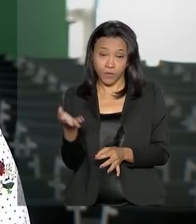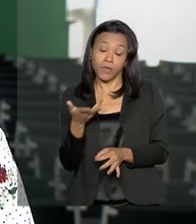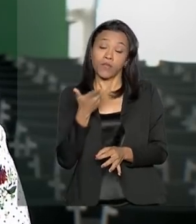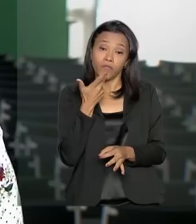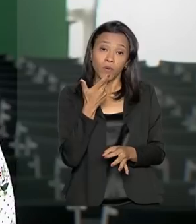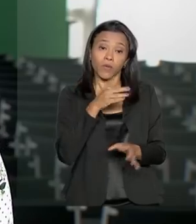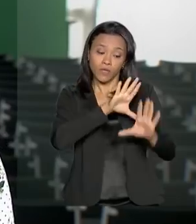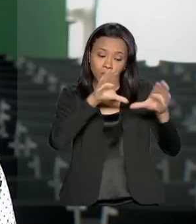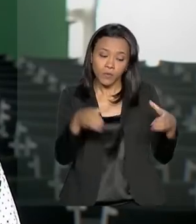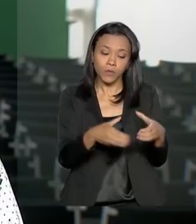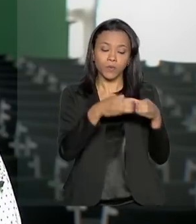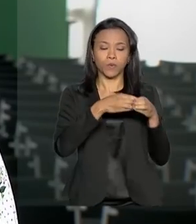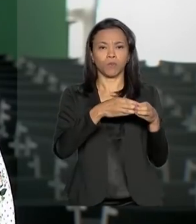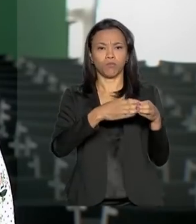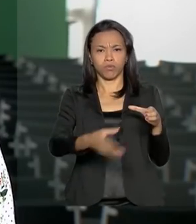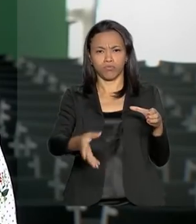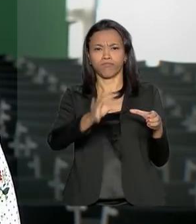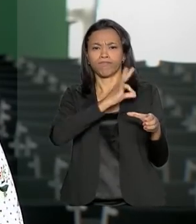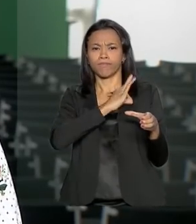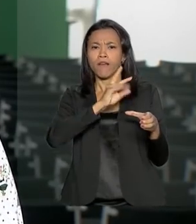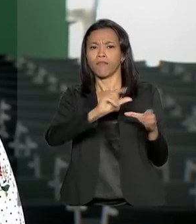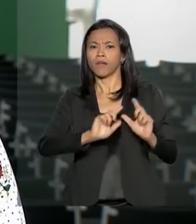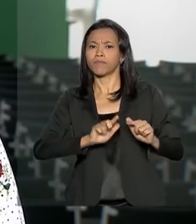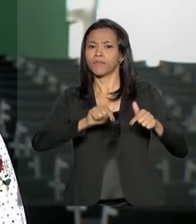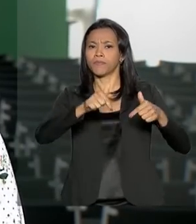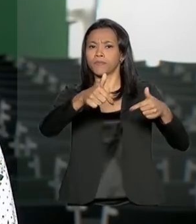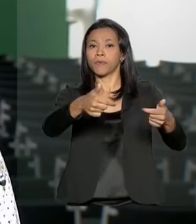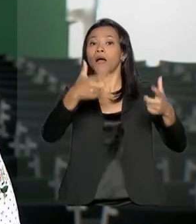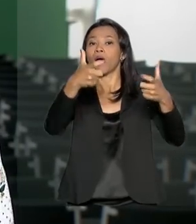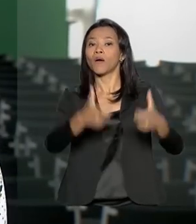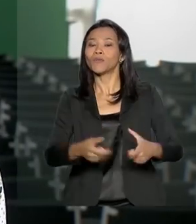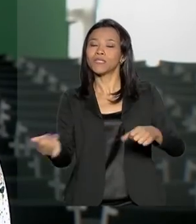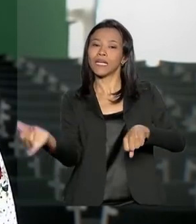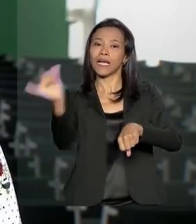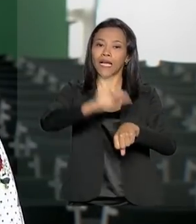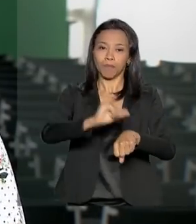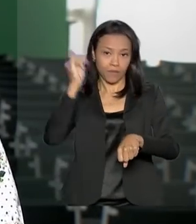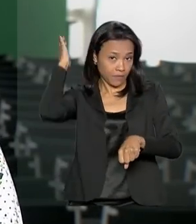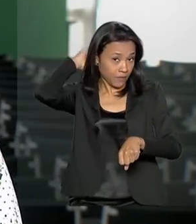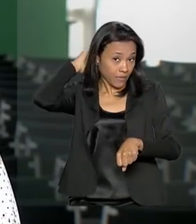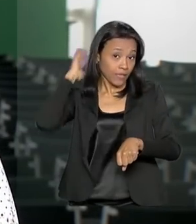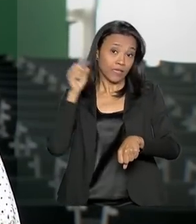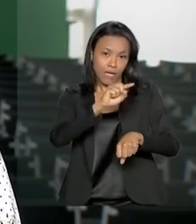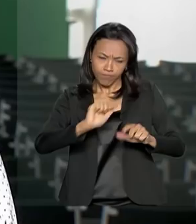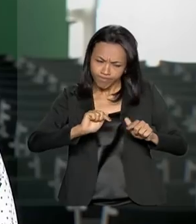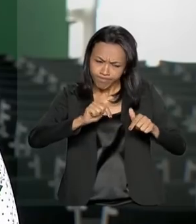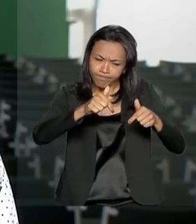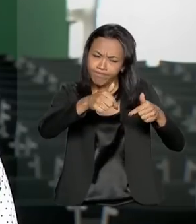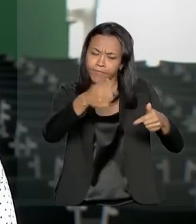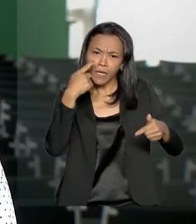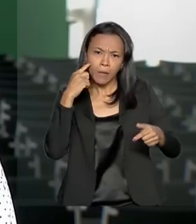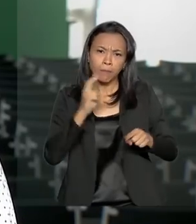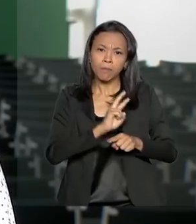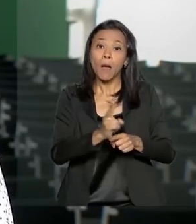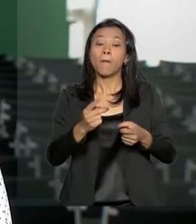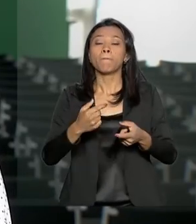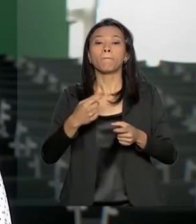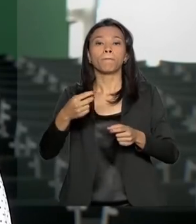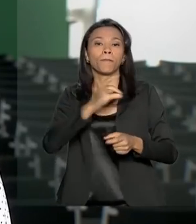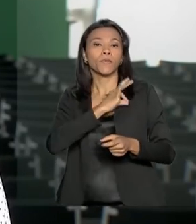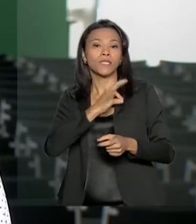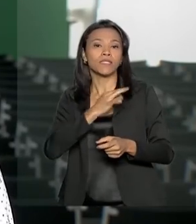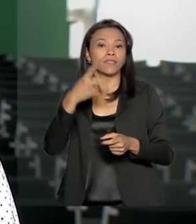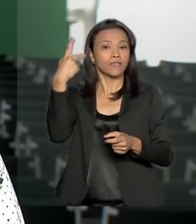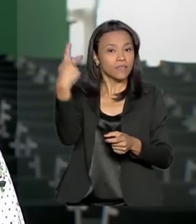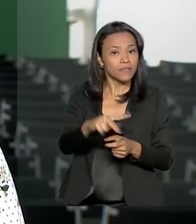agentes vão atuar na região metropolitana da capital Belém em ações de policiamento ostensivo polícia judiciária E perícia